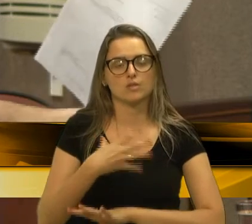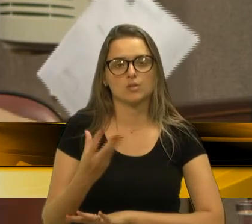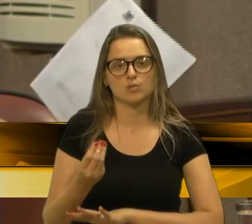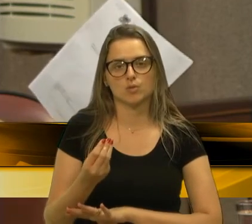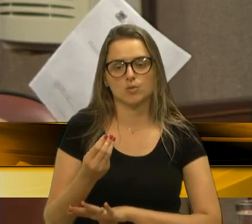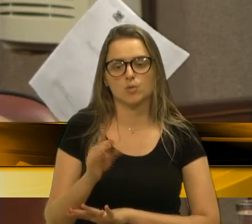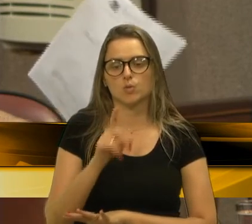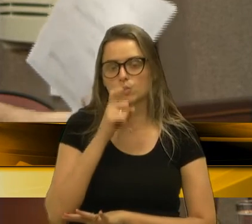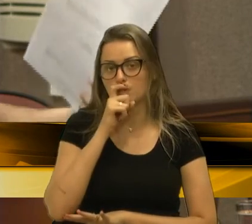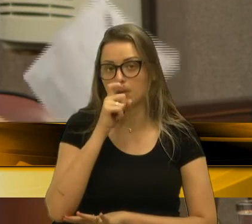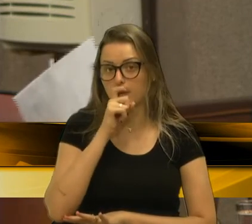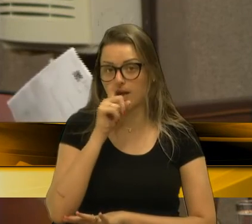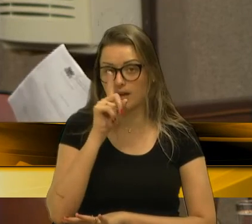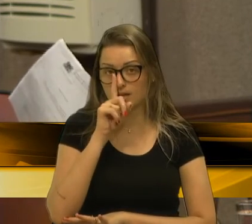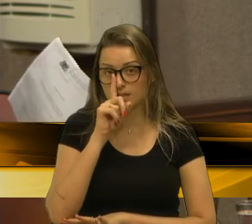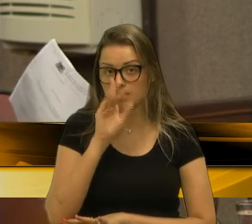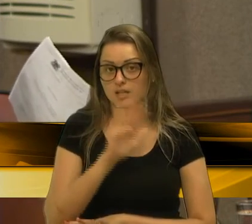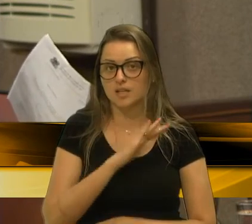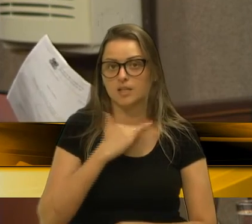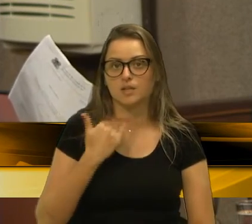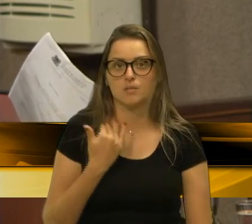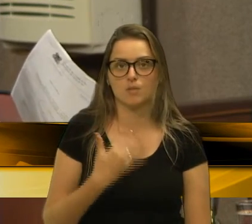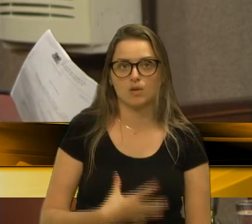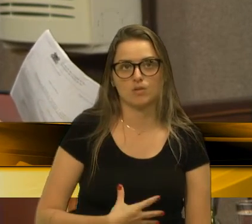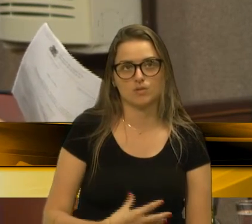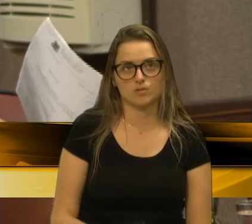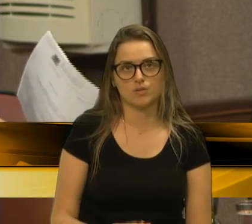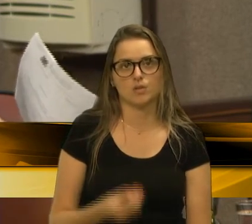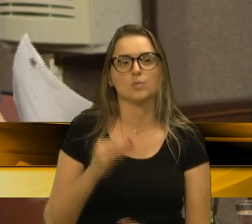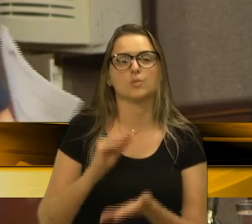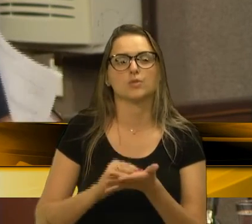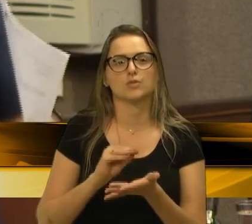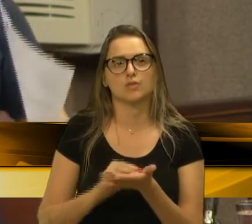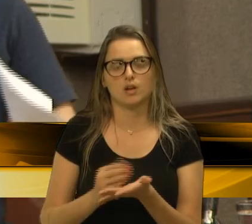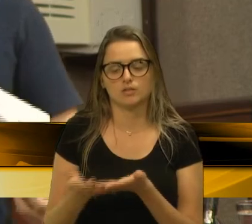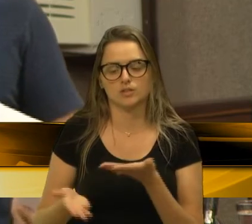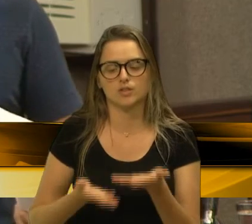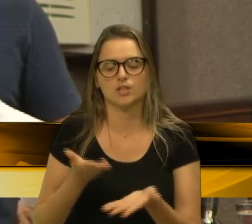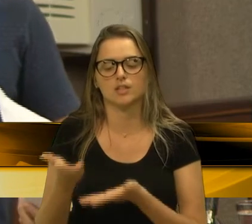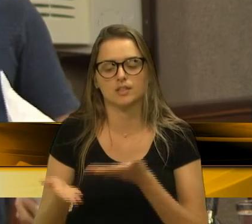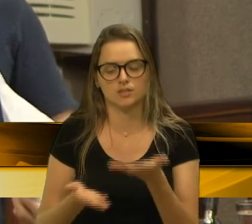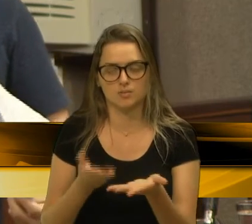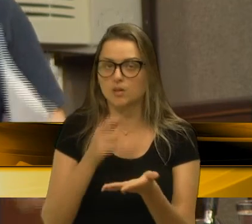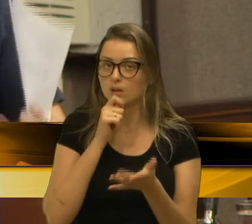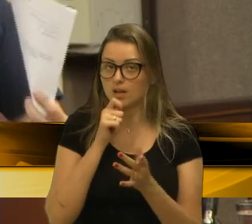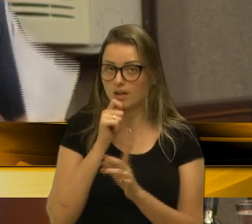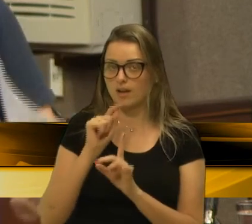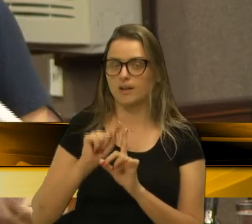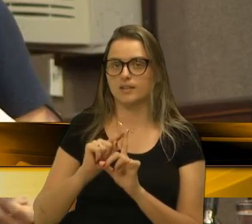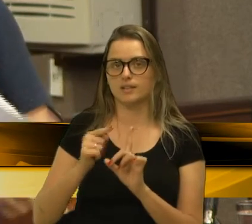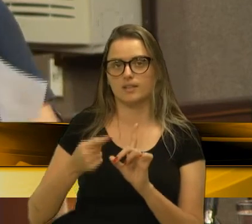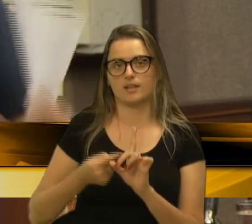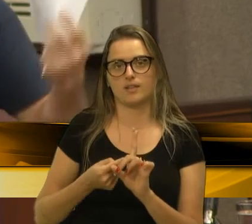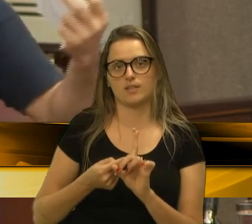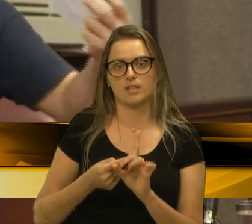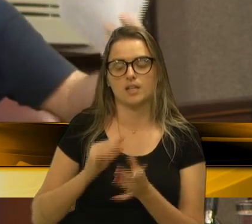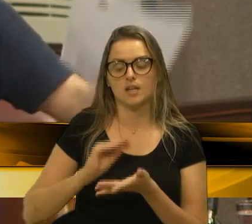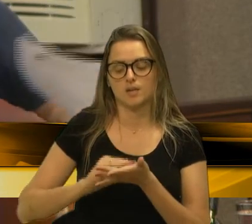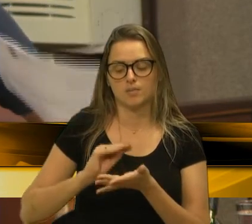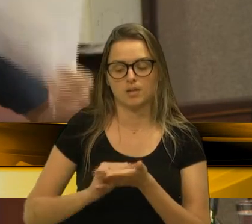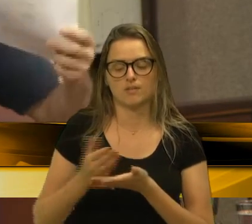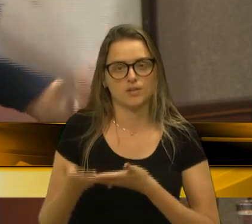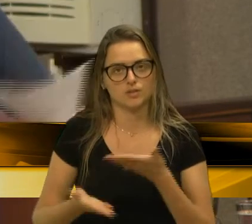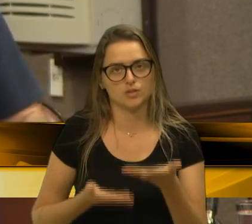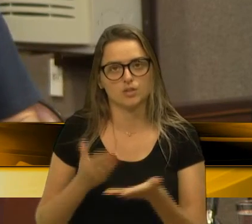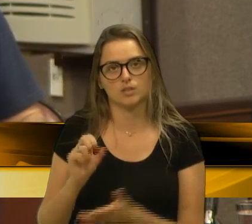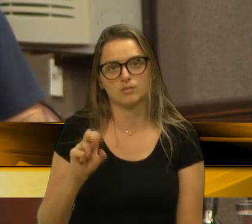seus filhos pela negligência, desde quando é gerado o feto, pela negligência lá na assistência básica,